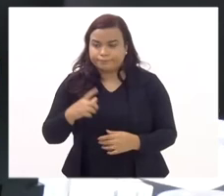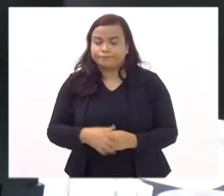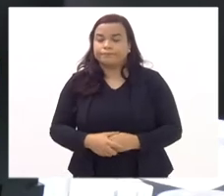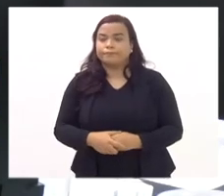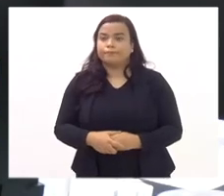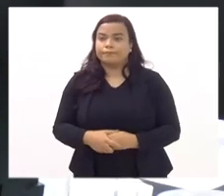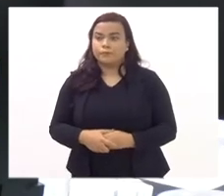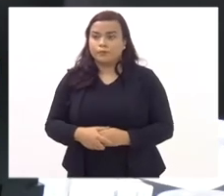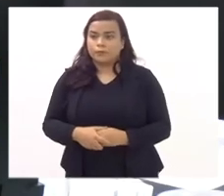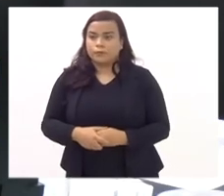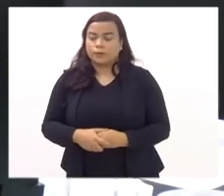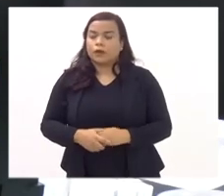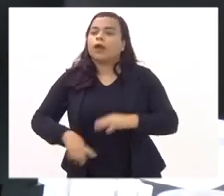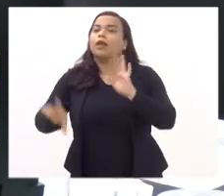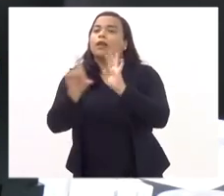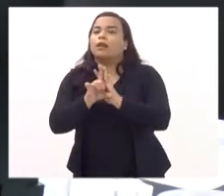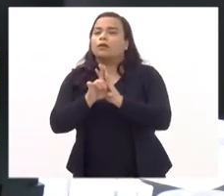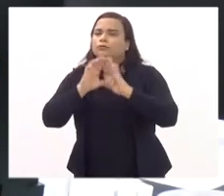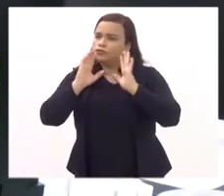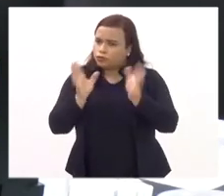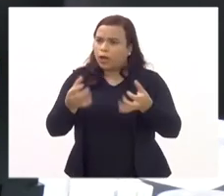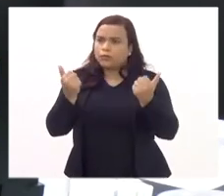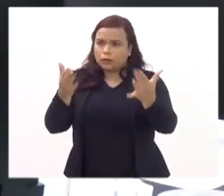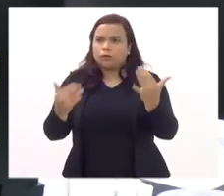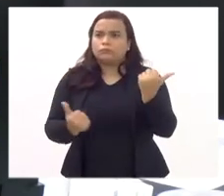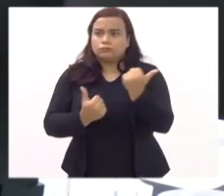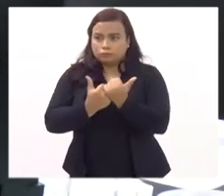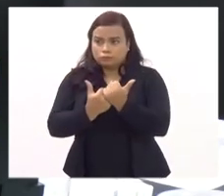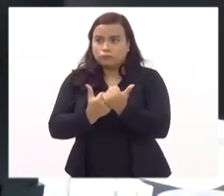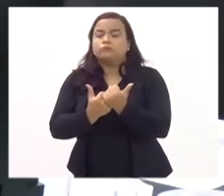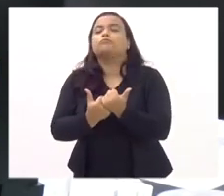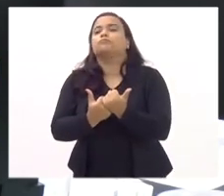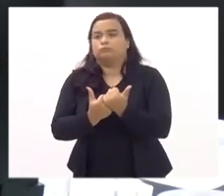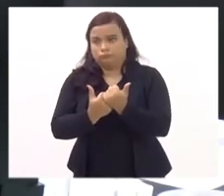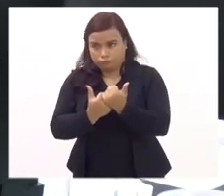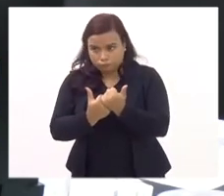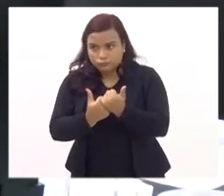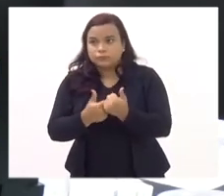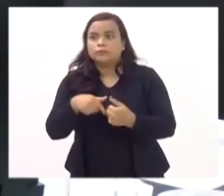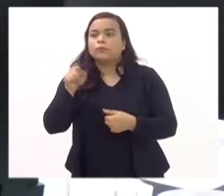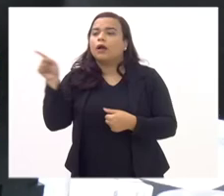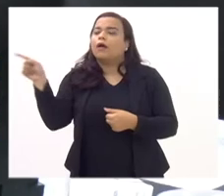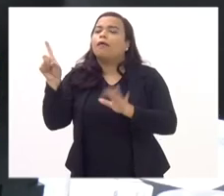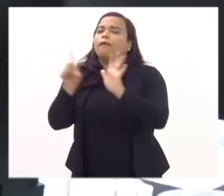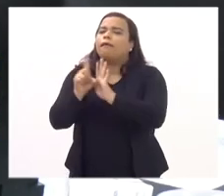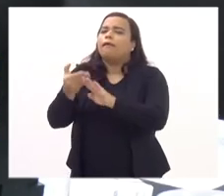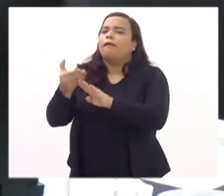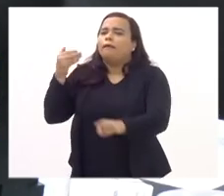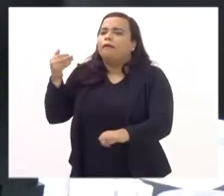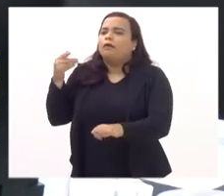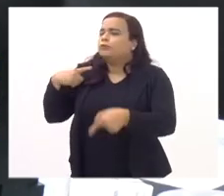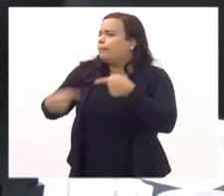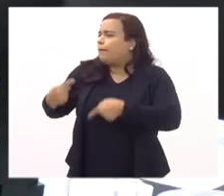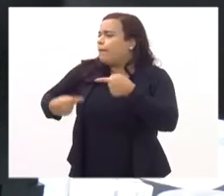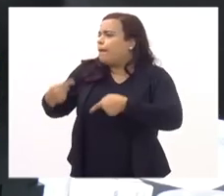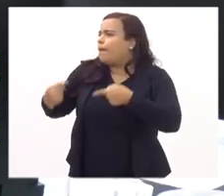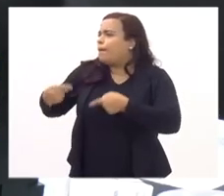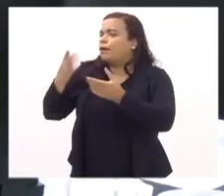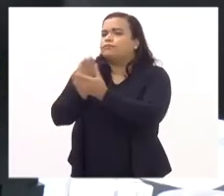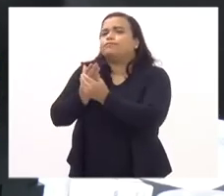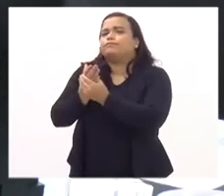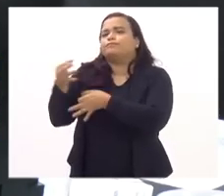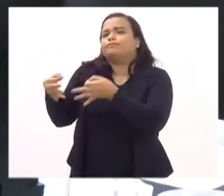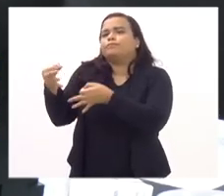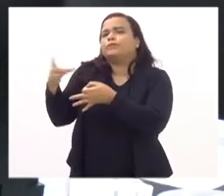já nos respalda, inclusive se a lei anterior, que ainda está sendo discutida judicialmente,